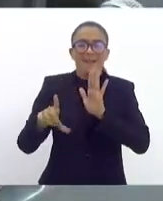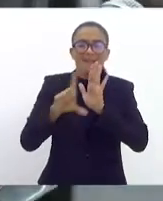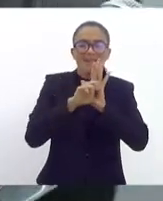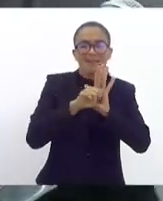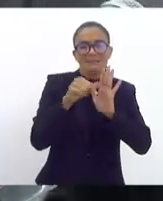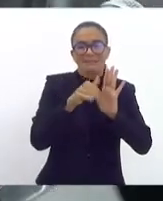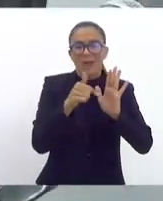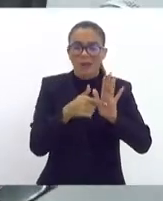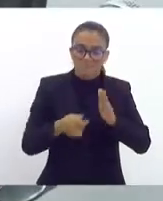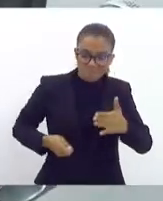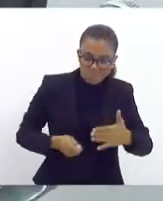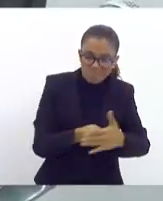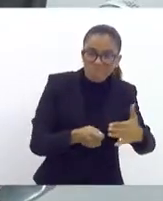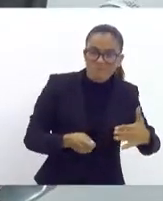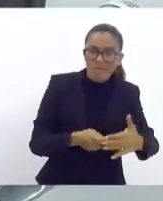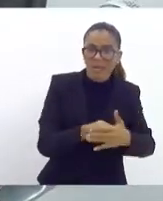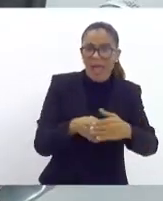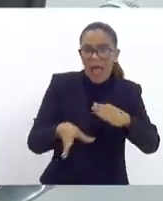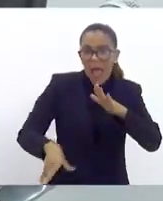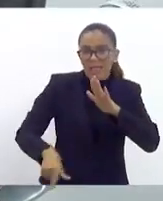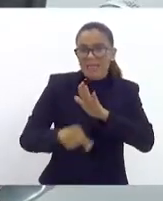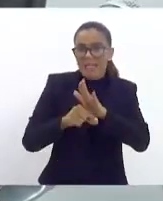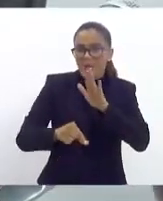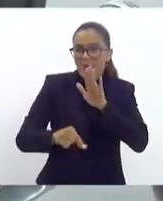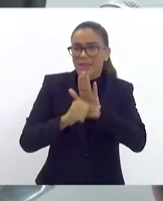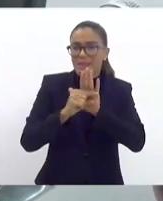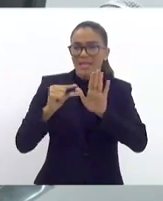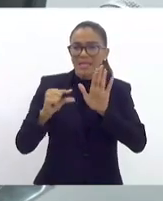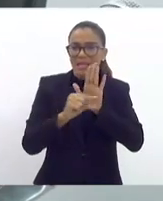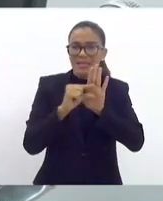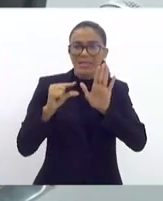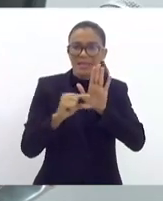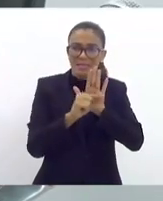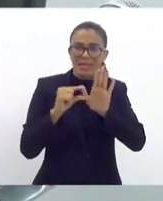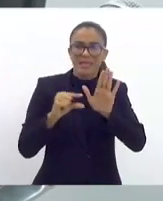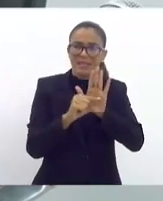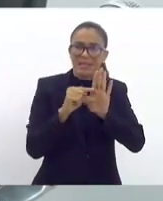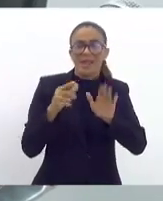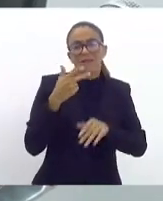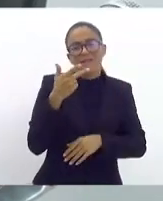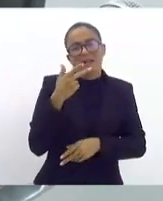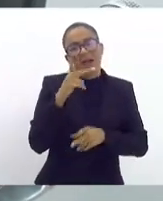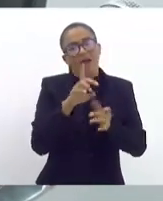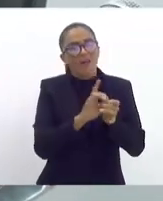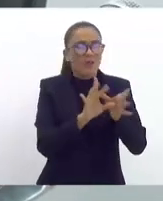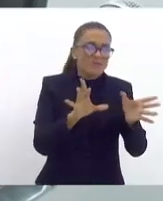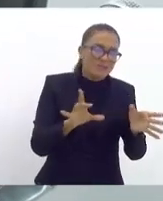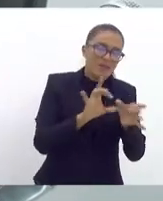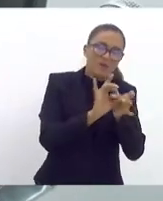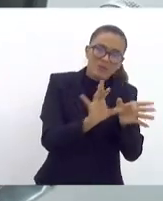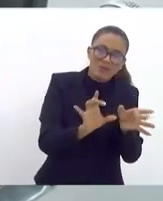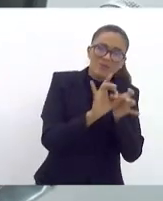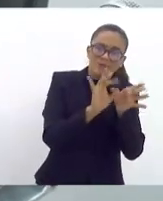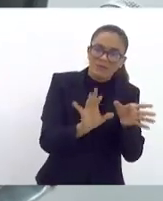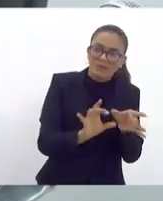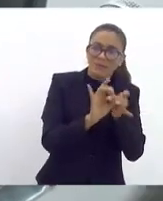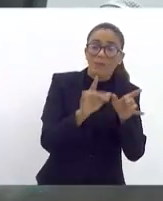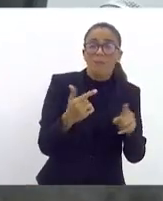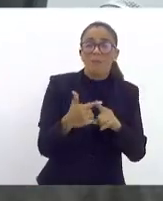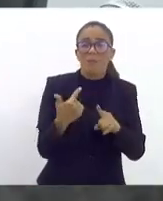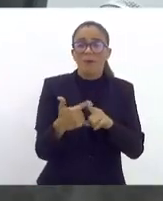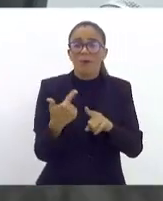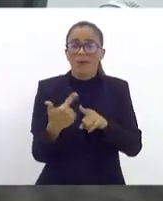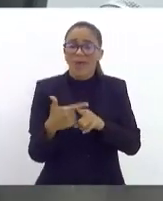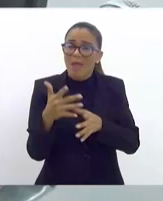impositivos criando adendos em artigos das leis vigentes e na poder estar autorizada é autorizativo porque macula